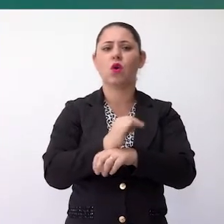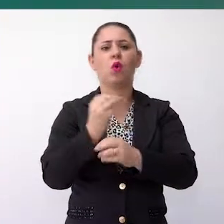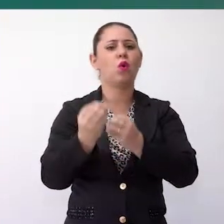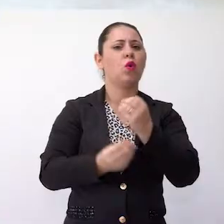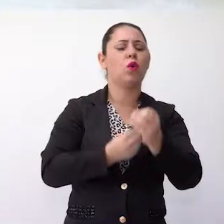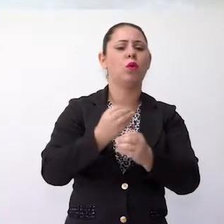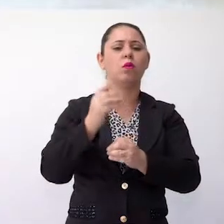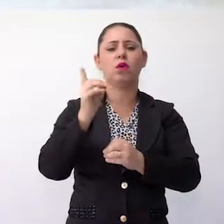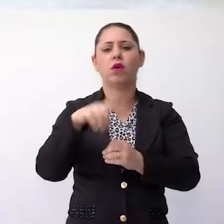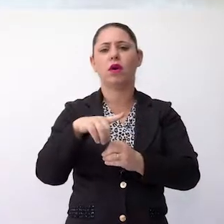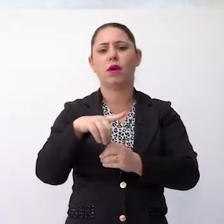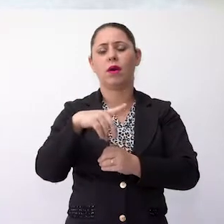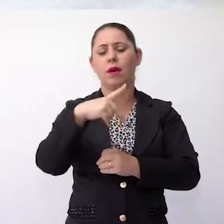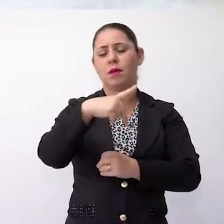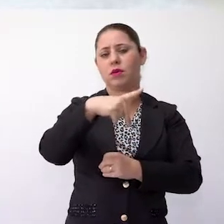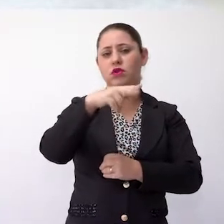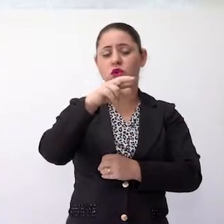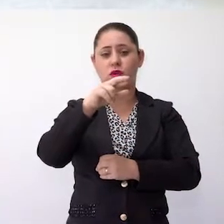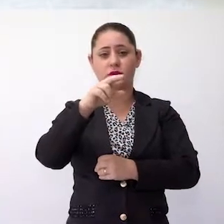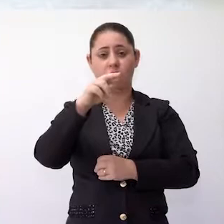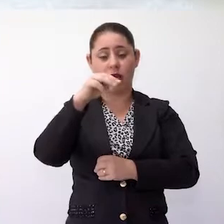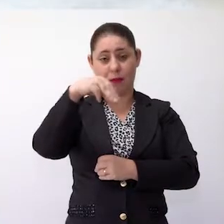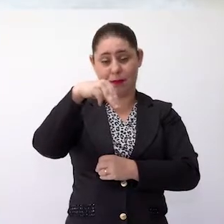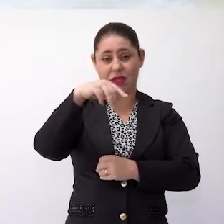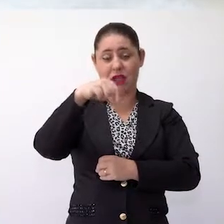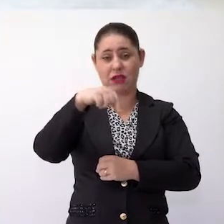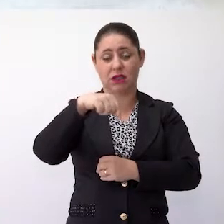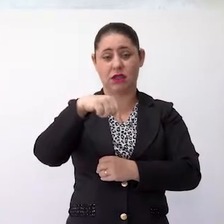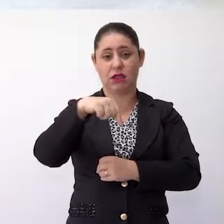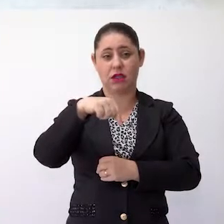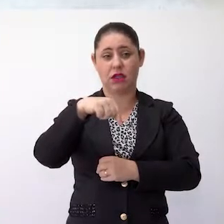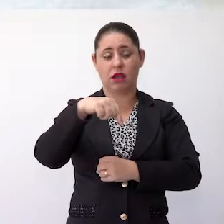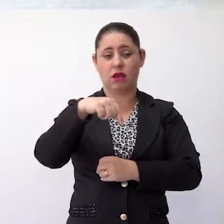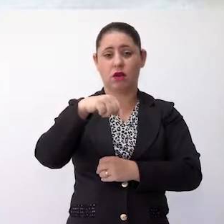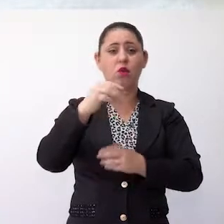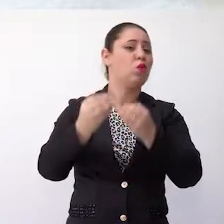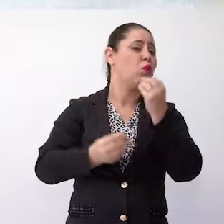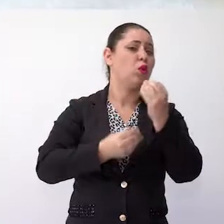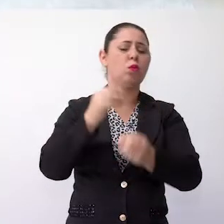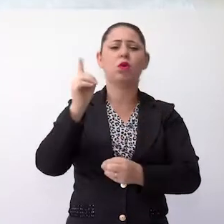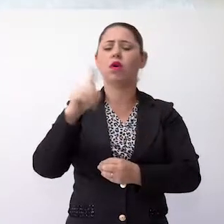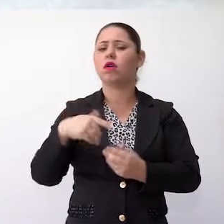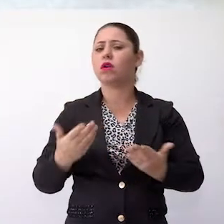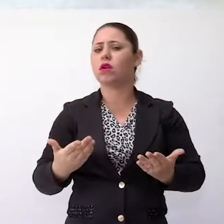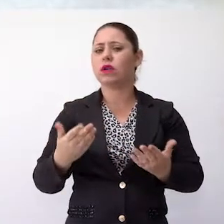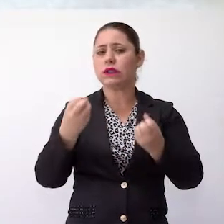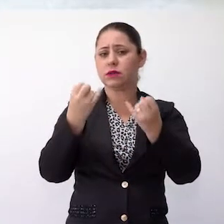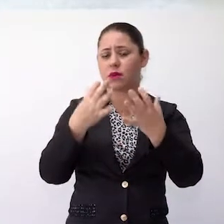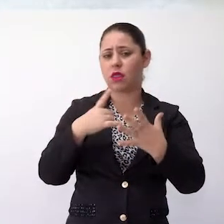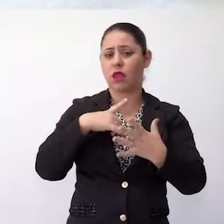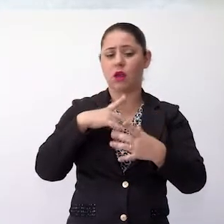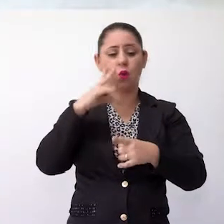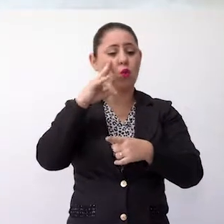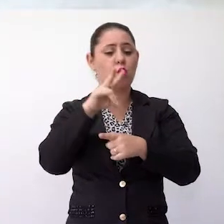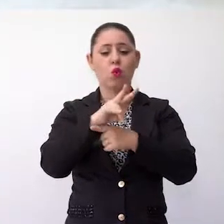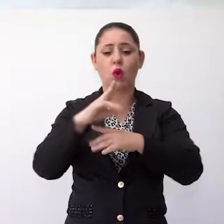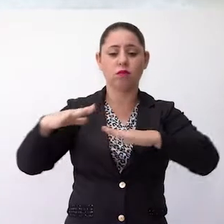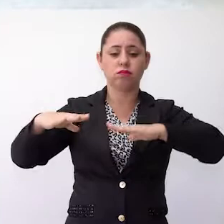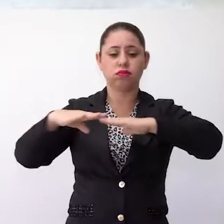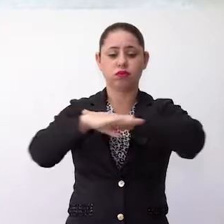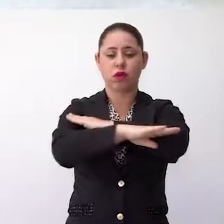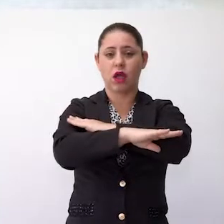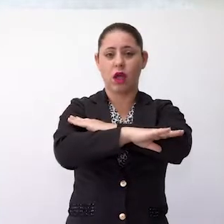Polícia Rodoviária Militar, a nossa Polícia Militar Rodoviária. O senhor disse que também tem o patrulhamento em estradas